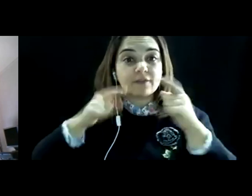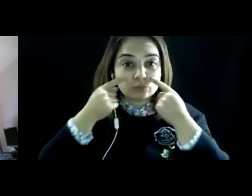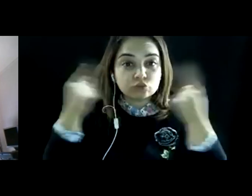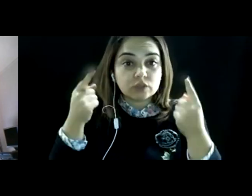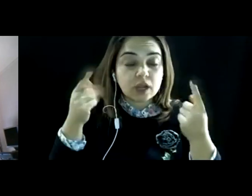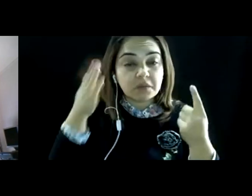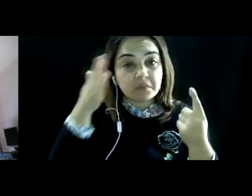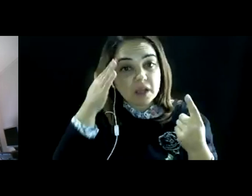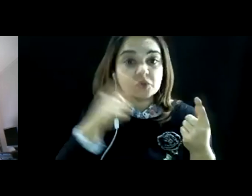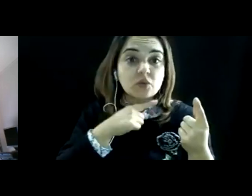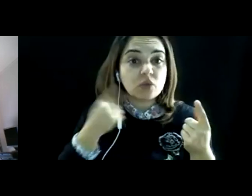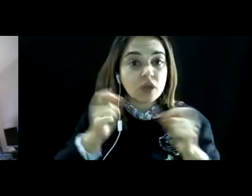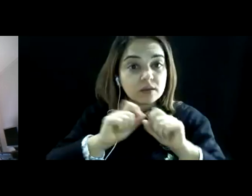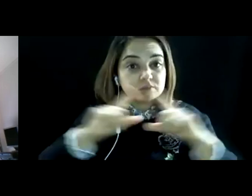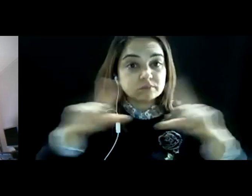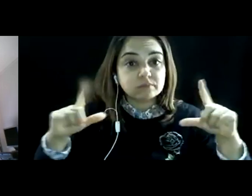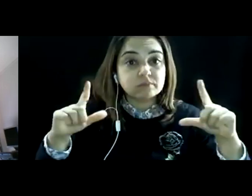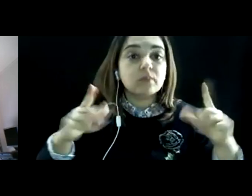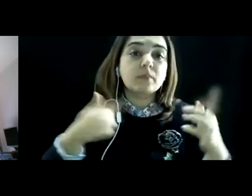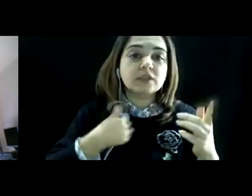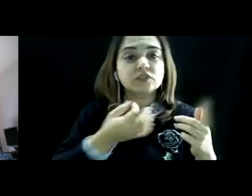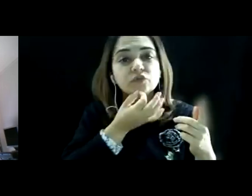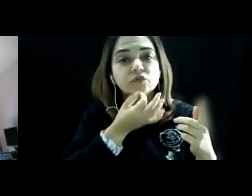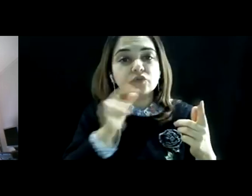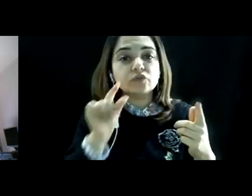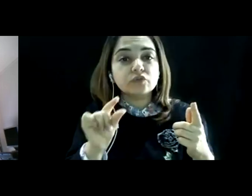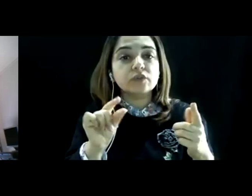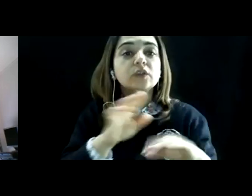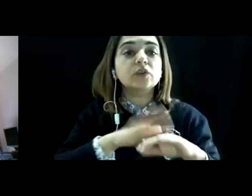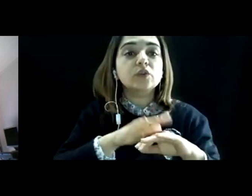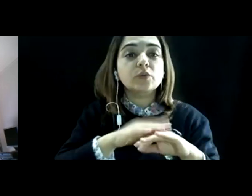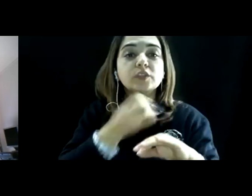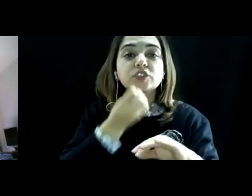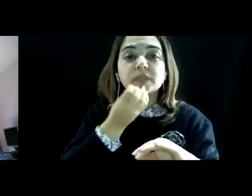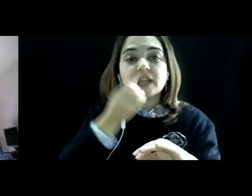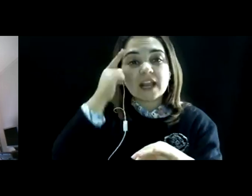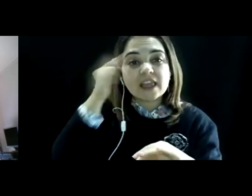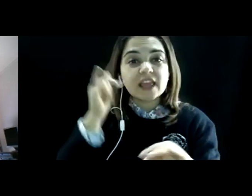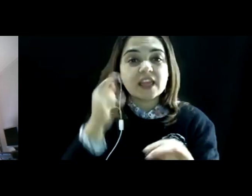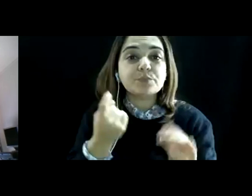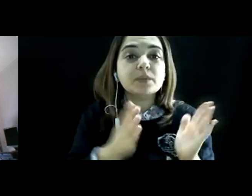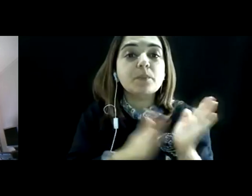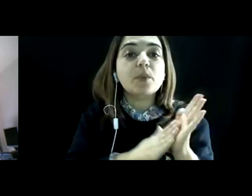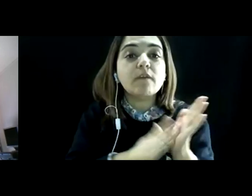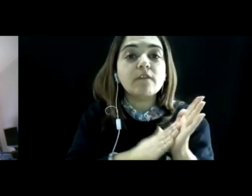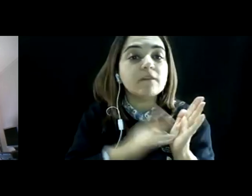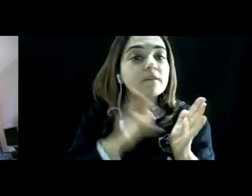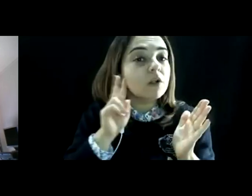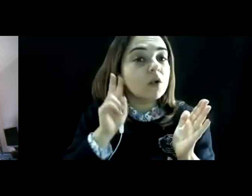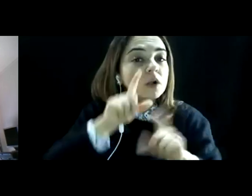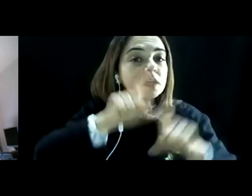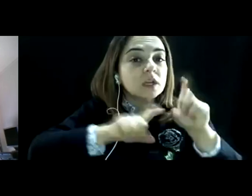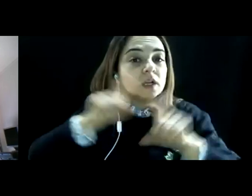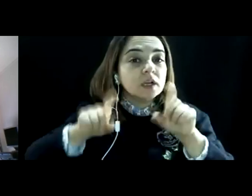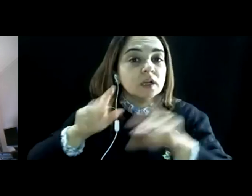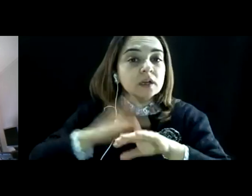mostrar, mas falo sobre eles. Também, para sustentar estas ideias, nós temos que ter números, não é? Não pode ser só conversa, temos que ter alguns números para